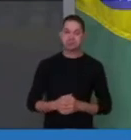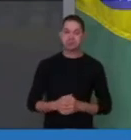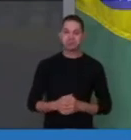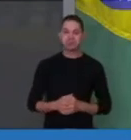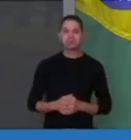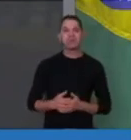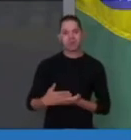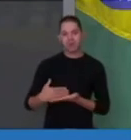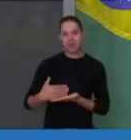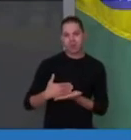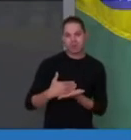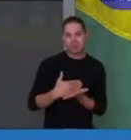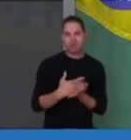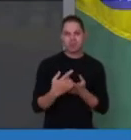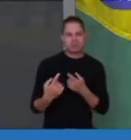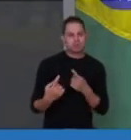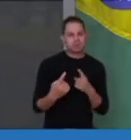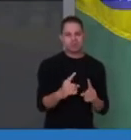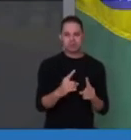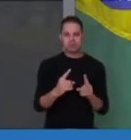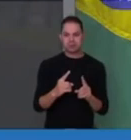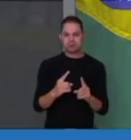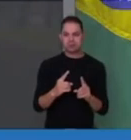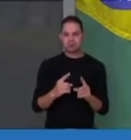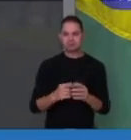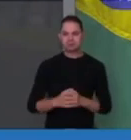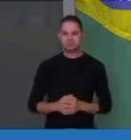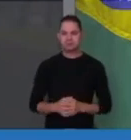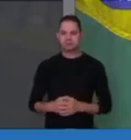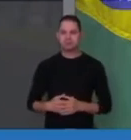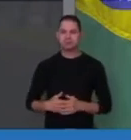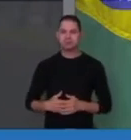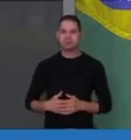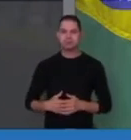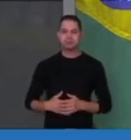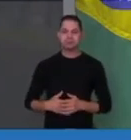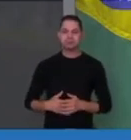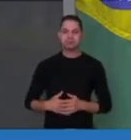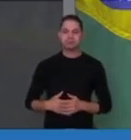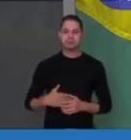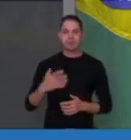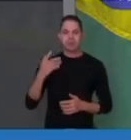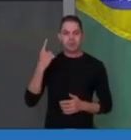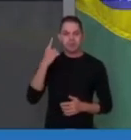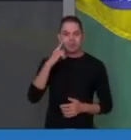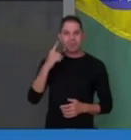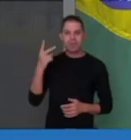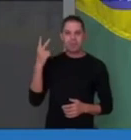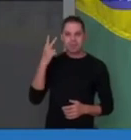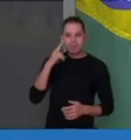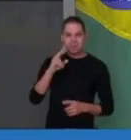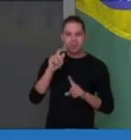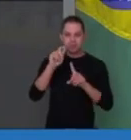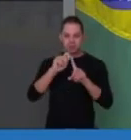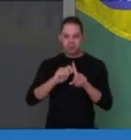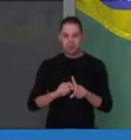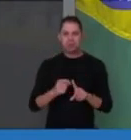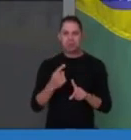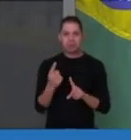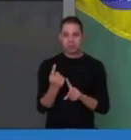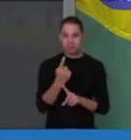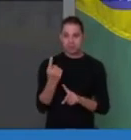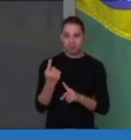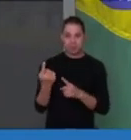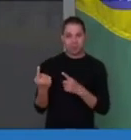E foi o que começou. No primeiro dia, ataque. No segundo dia, no primeiro mês já estavam falando que ele ia